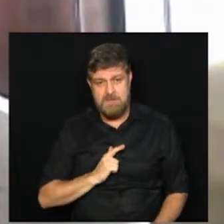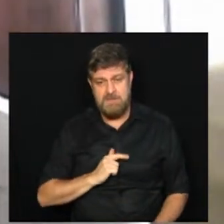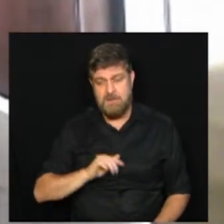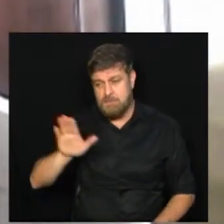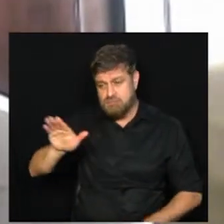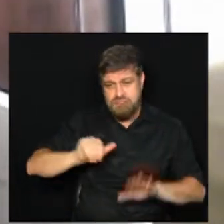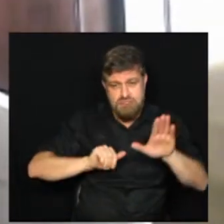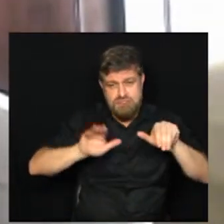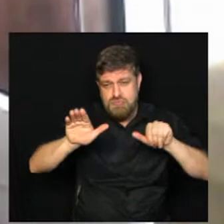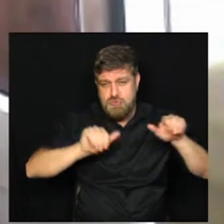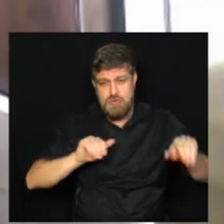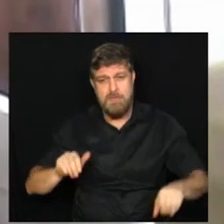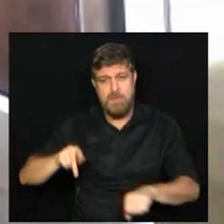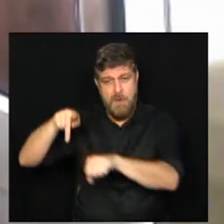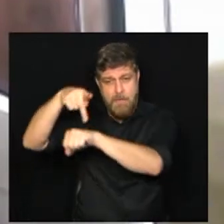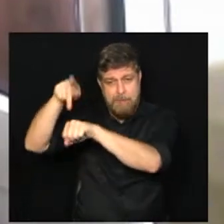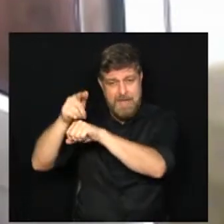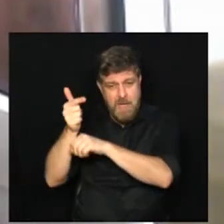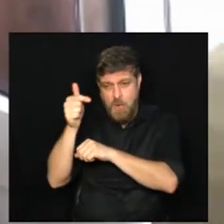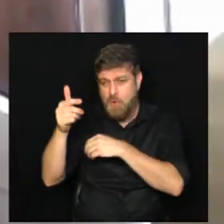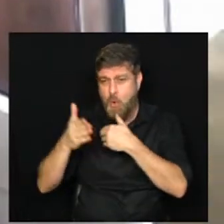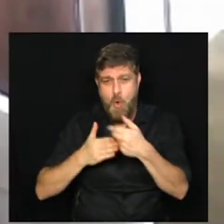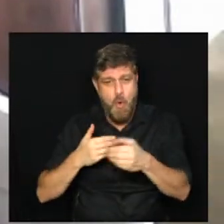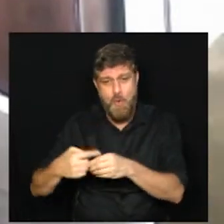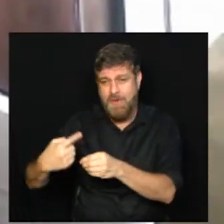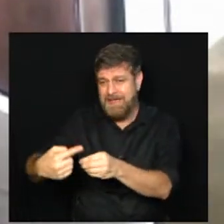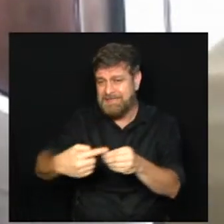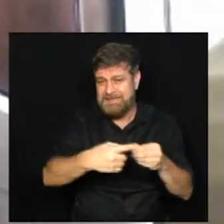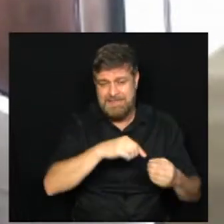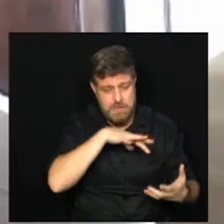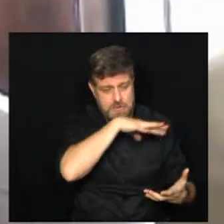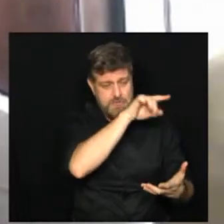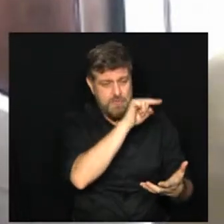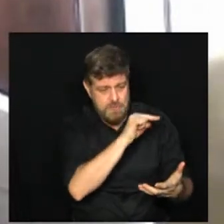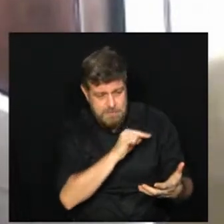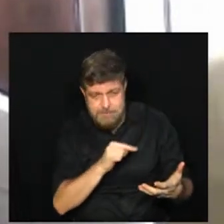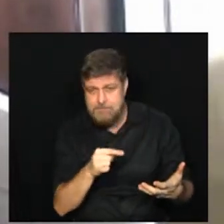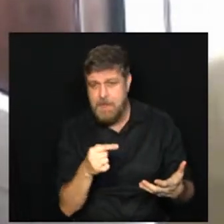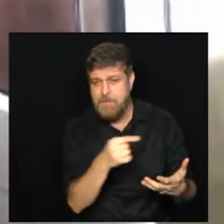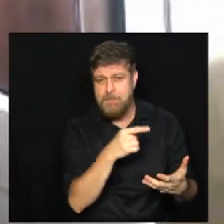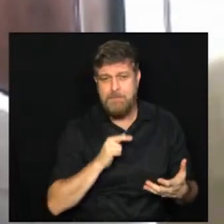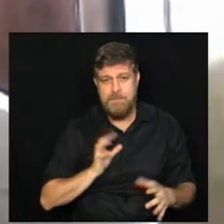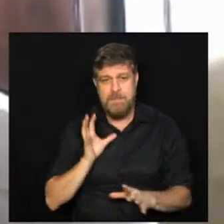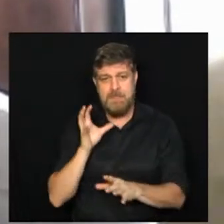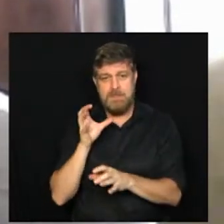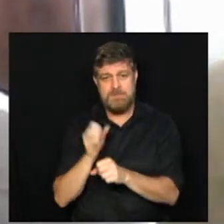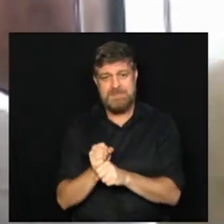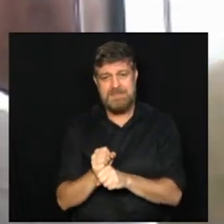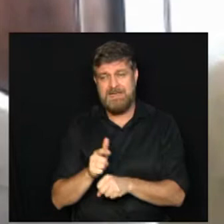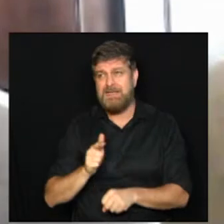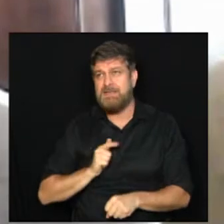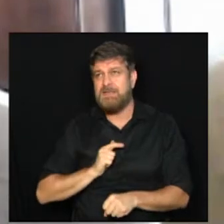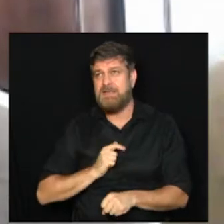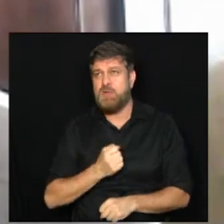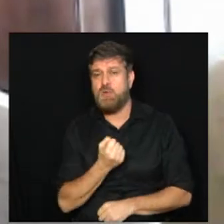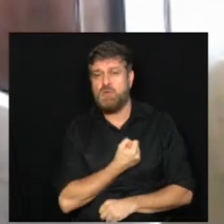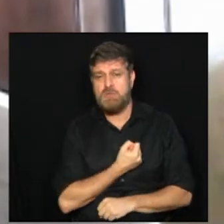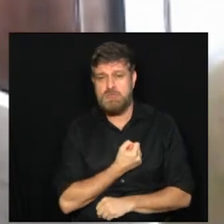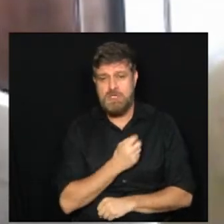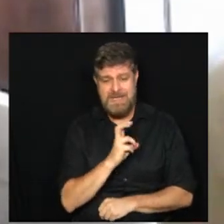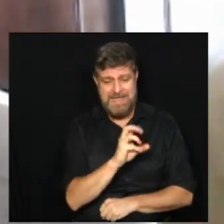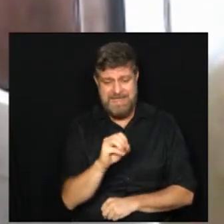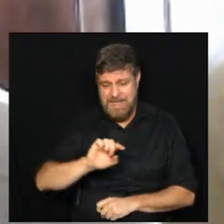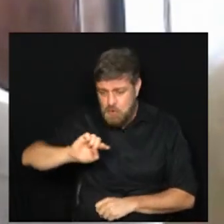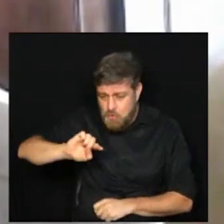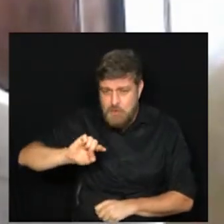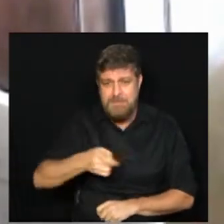chamamento internacional, aberto a todas as cidades do mundo, com acho que mais de 500 mil habitantes, se não me engano, da Fundação